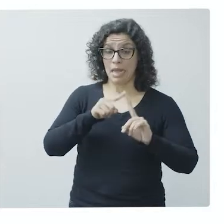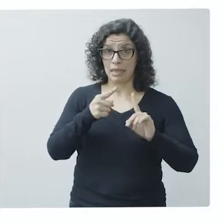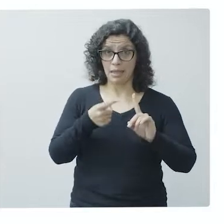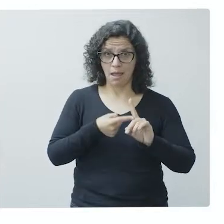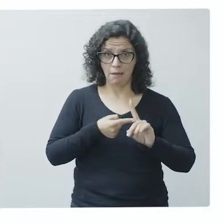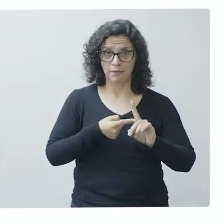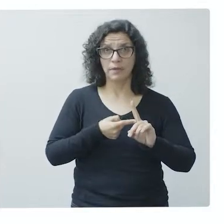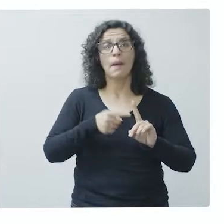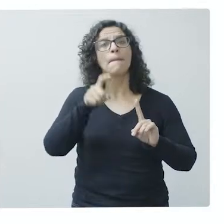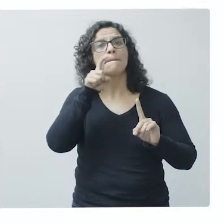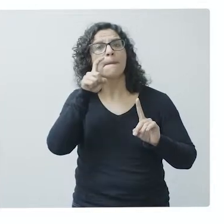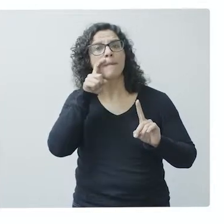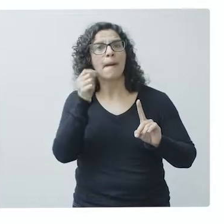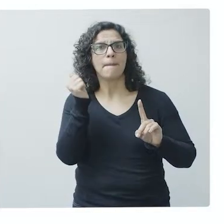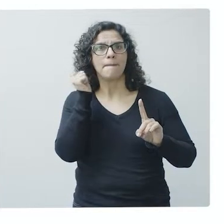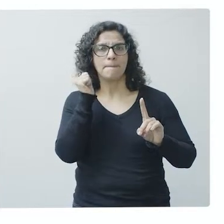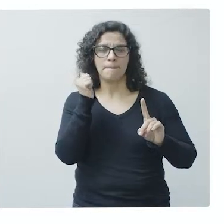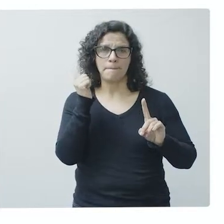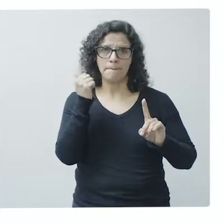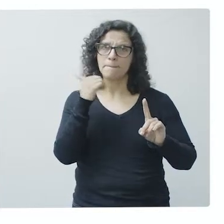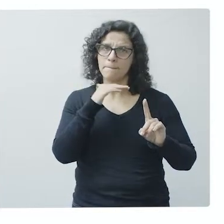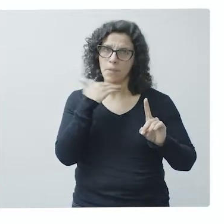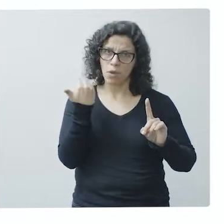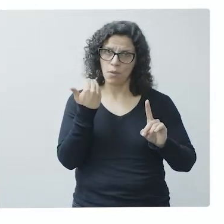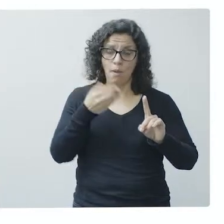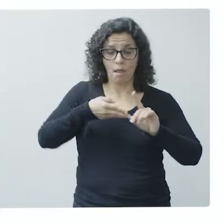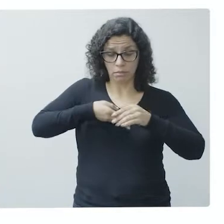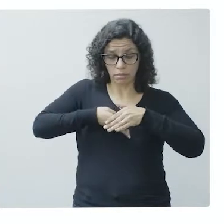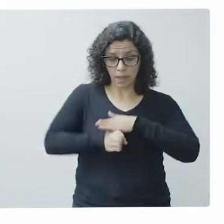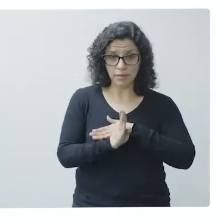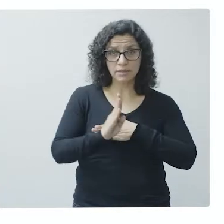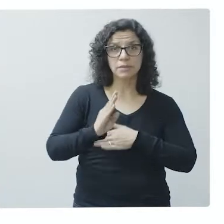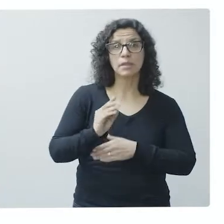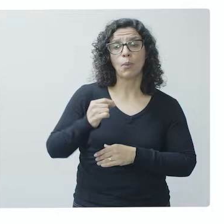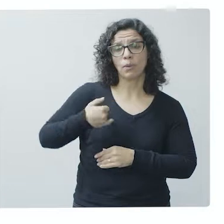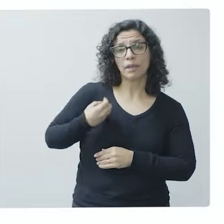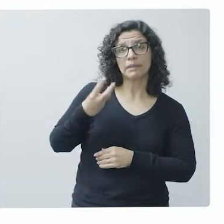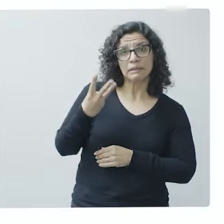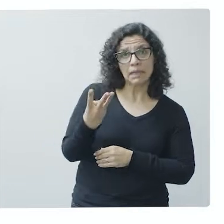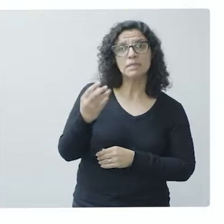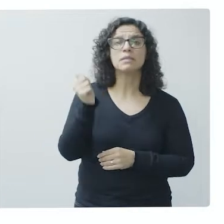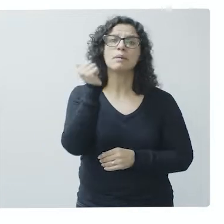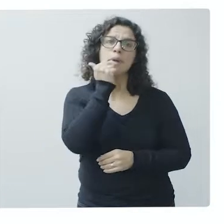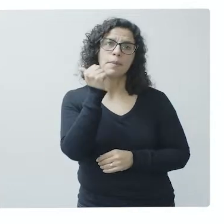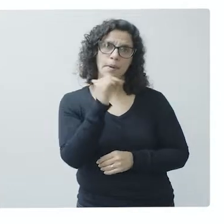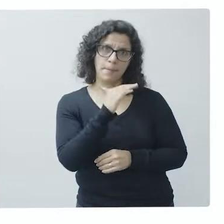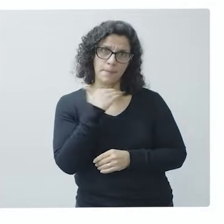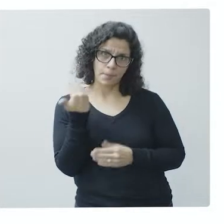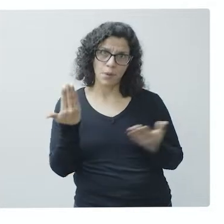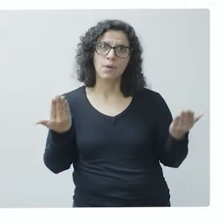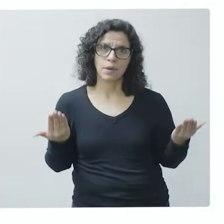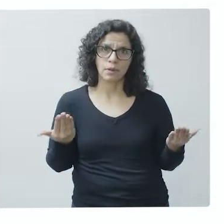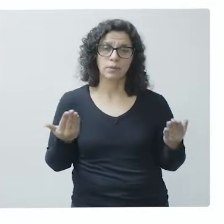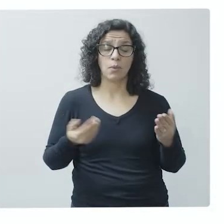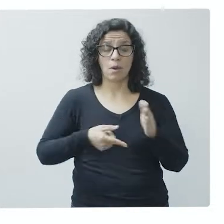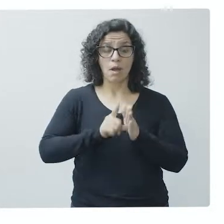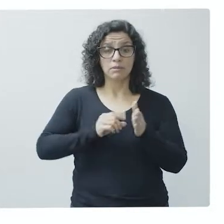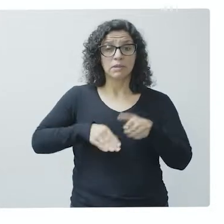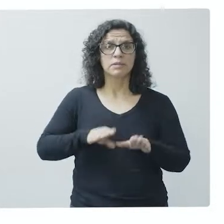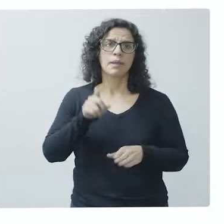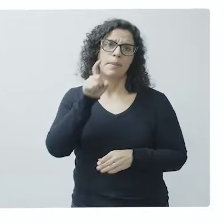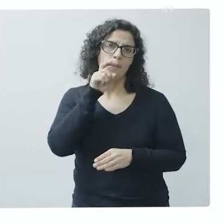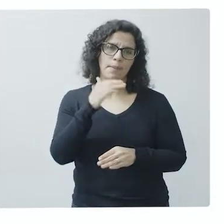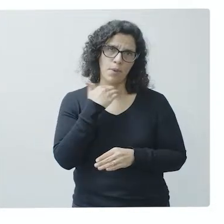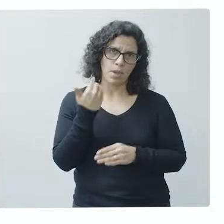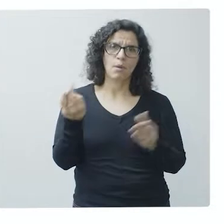Cecília Meirelles já traz ali uma história bem triste. Perdeu o pai um pouquinho antes do nascimento e